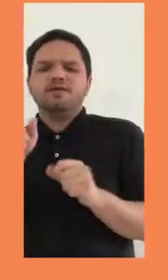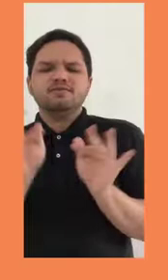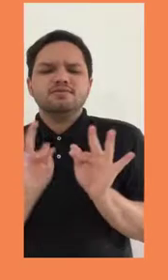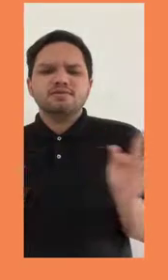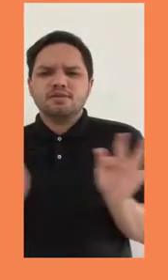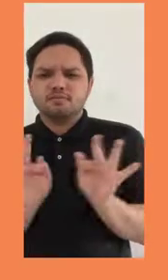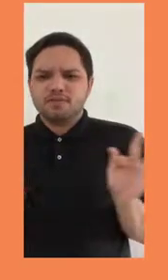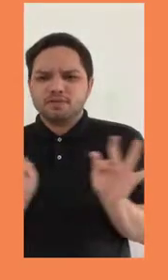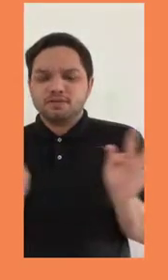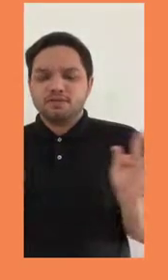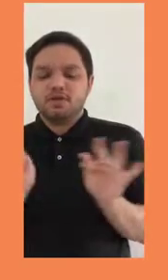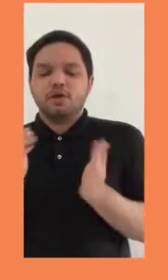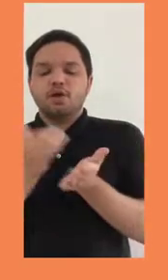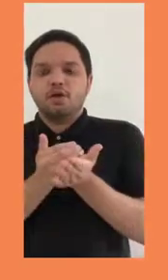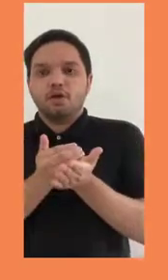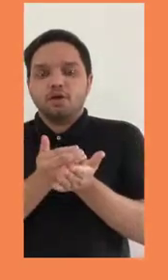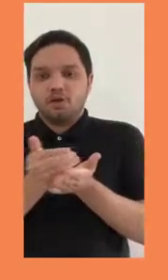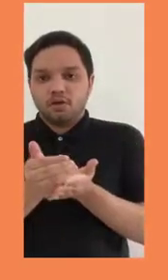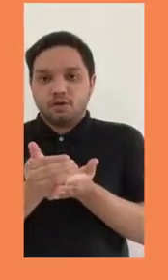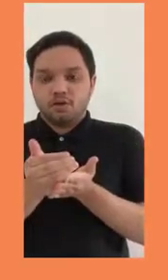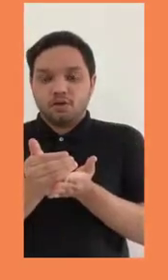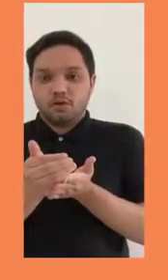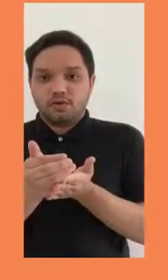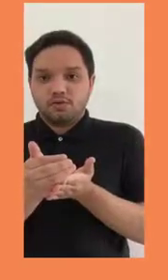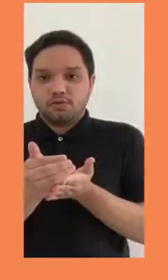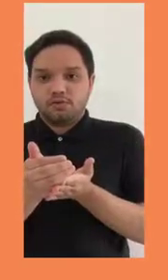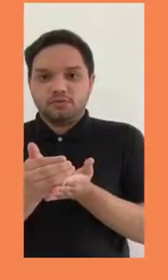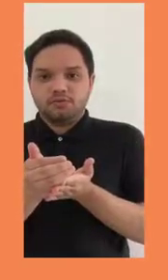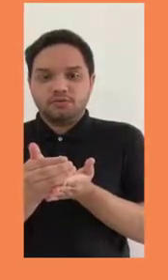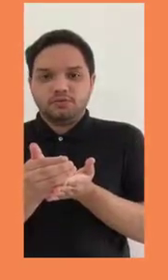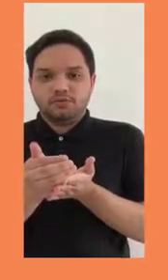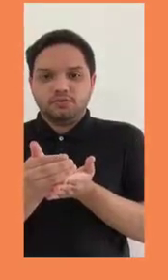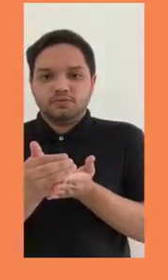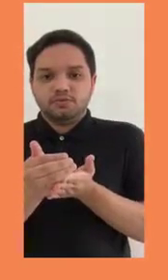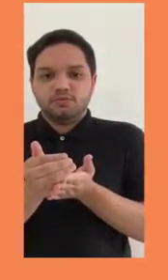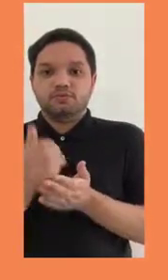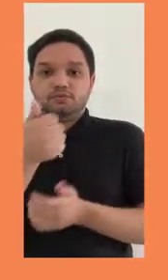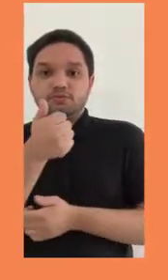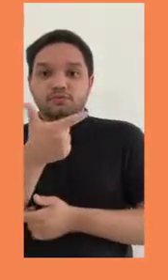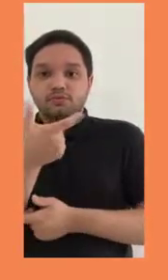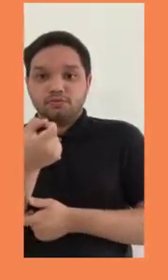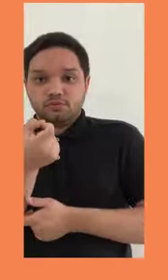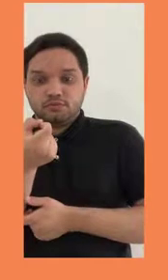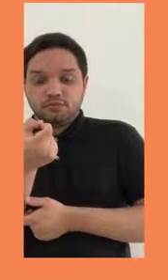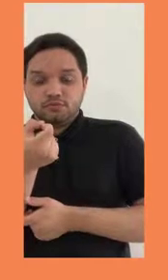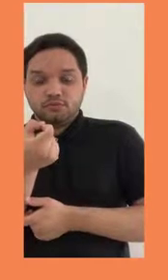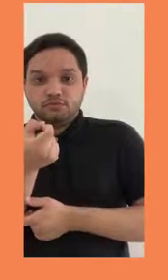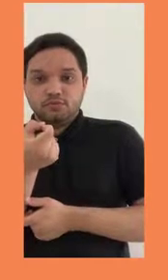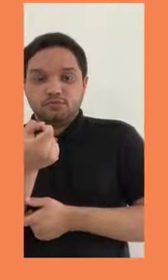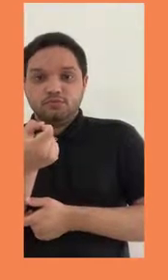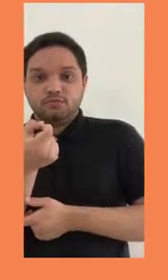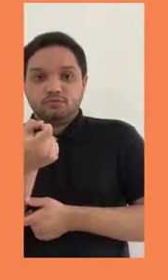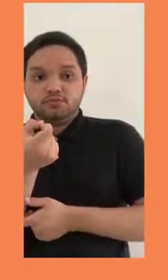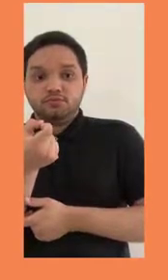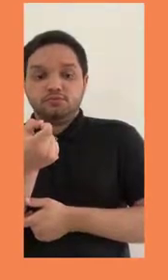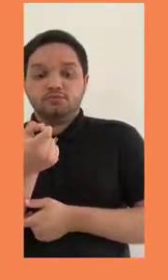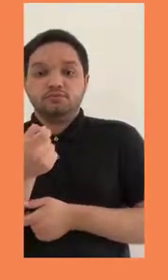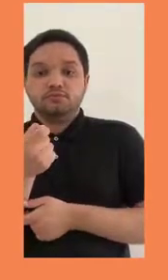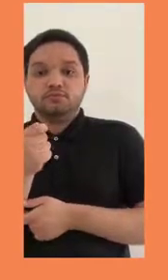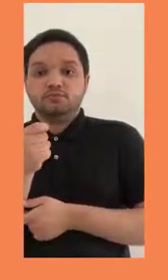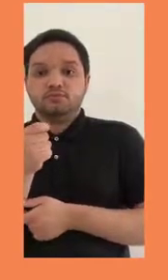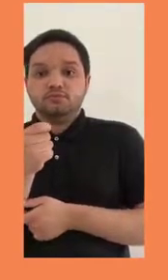é dependendo das regras que você criou modificar esse algoritmo é um algoritmo simples que